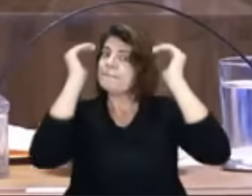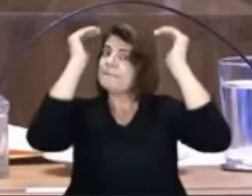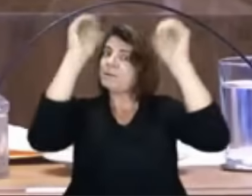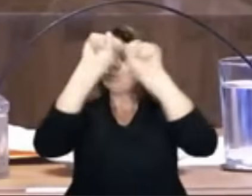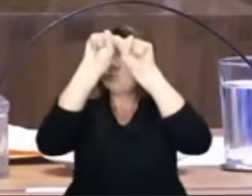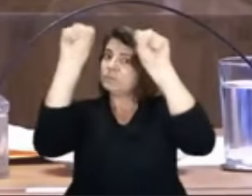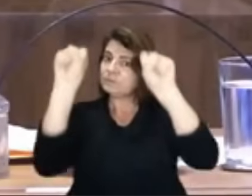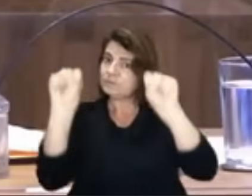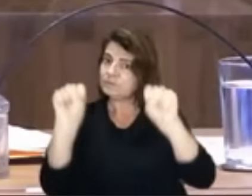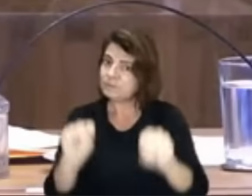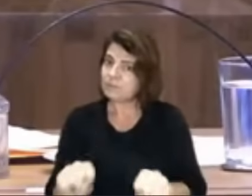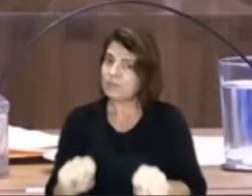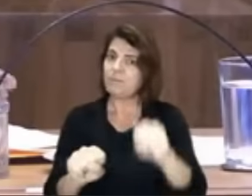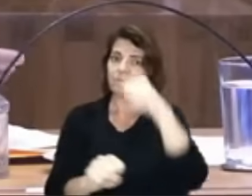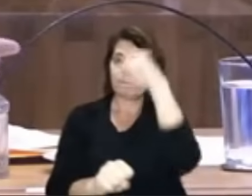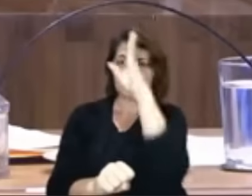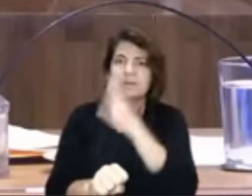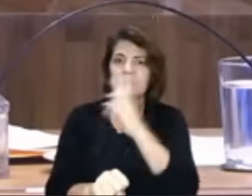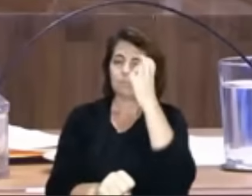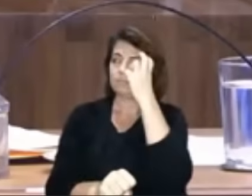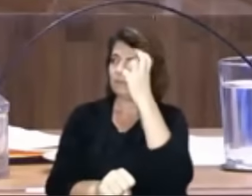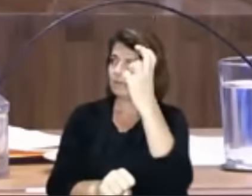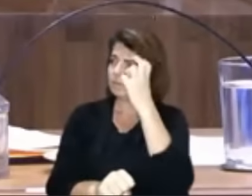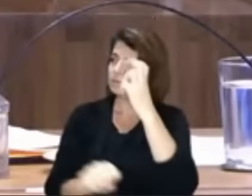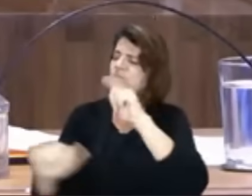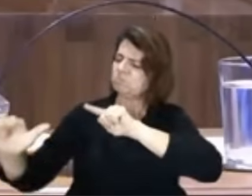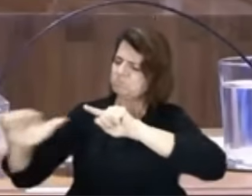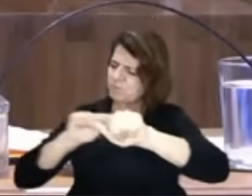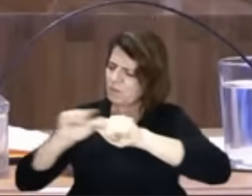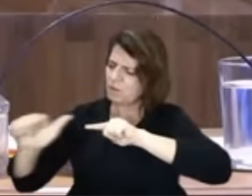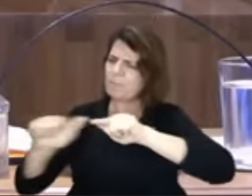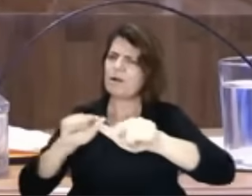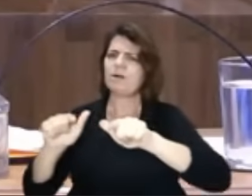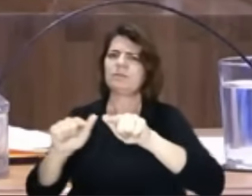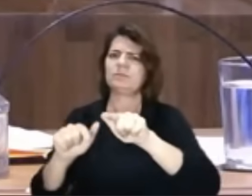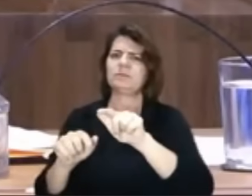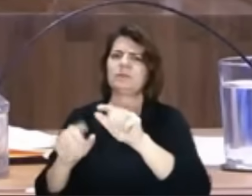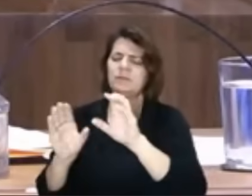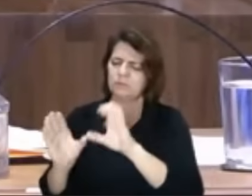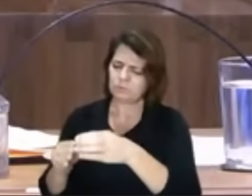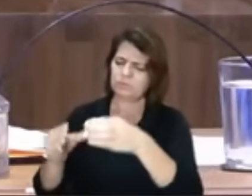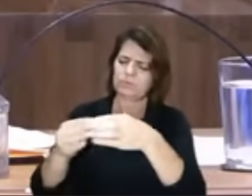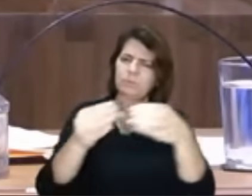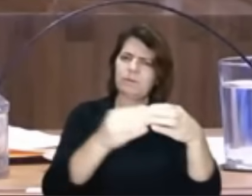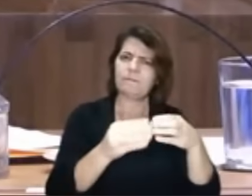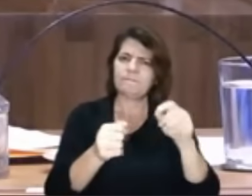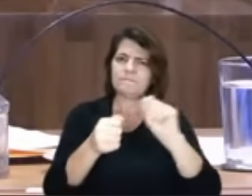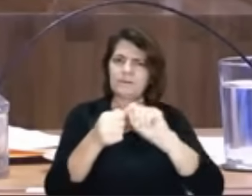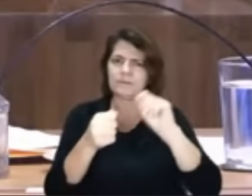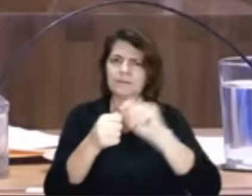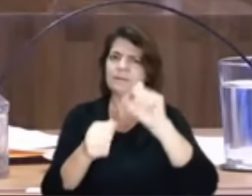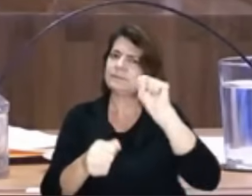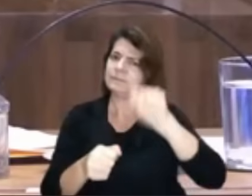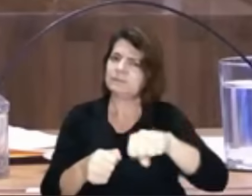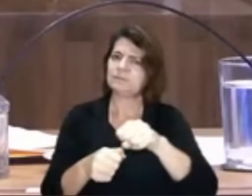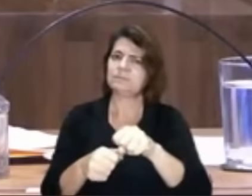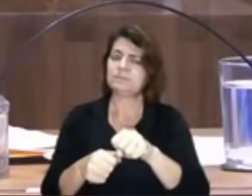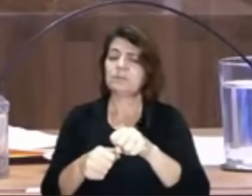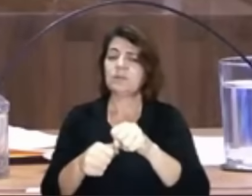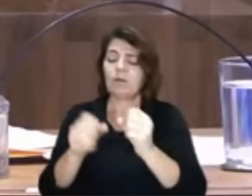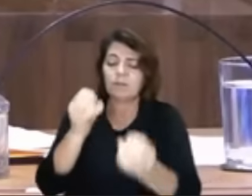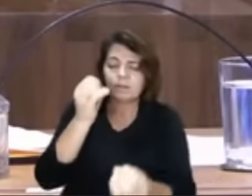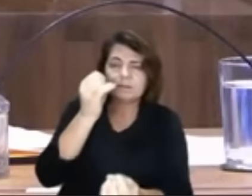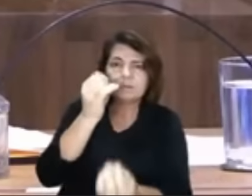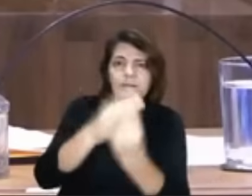de inteligência e ela trabalha com suas agências e etc para fazer isso daí E aí ela produz